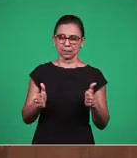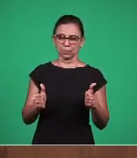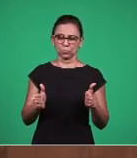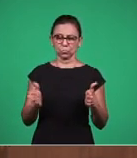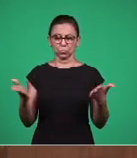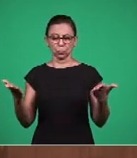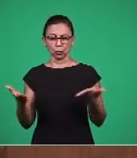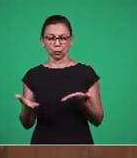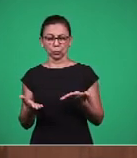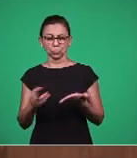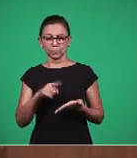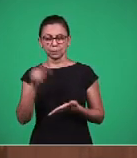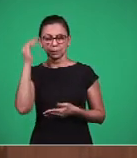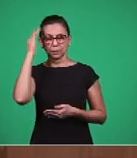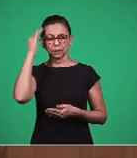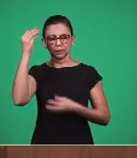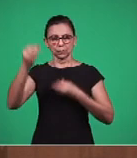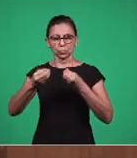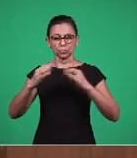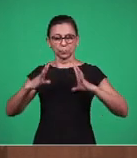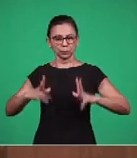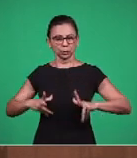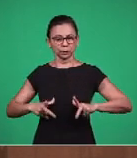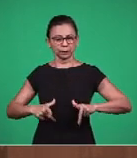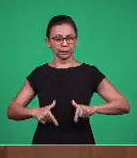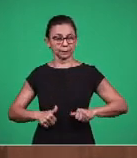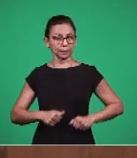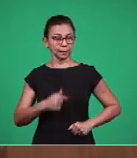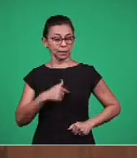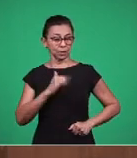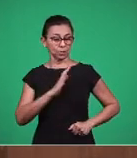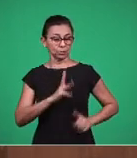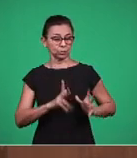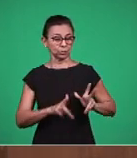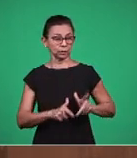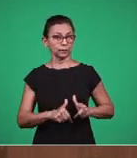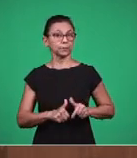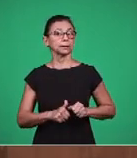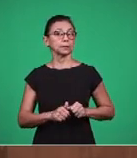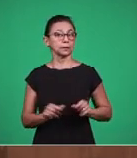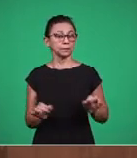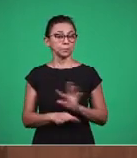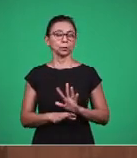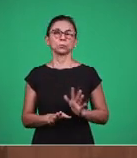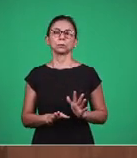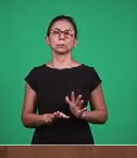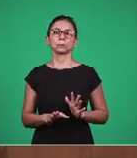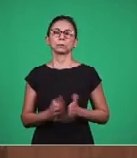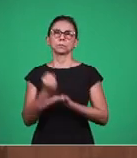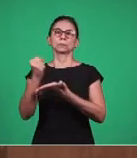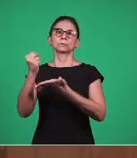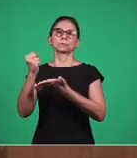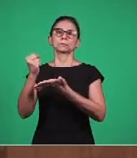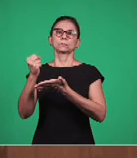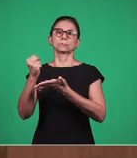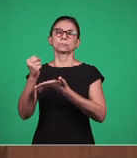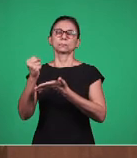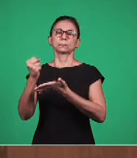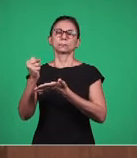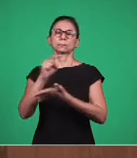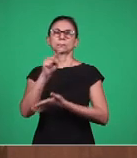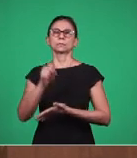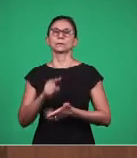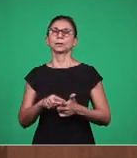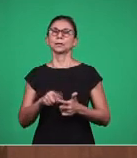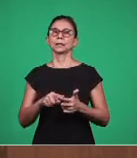que se preparar e estar pronto para esse momento. Por quê? Porque é